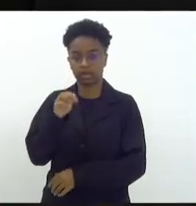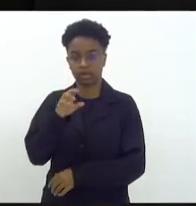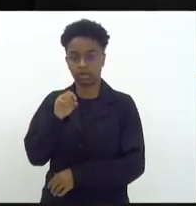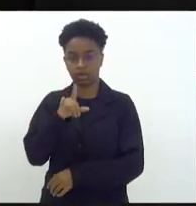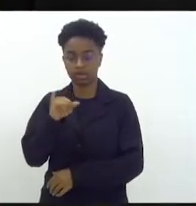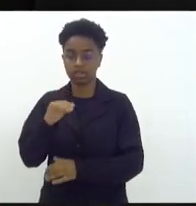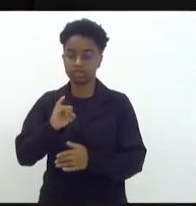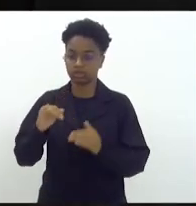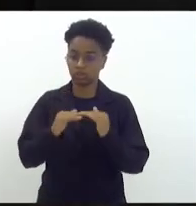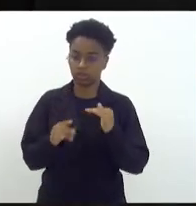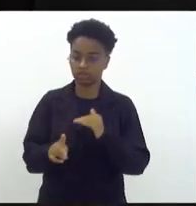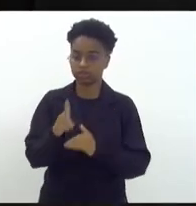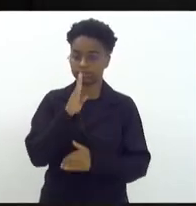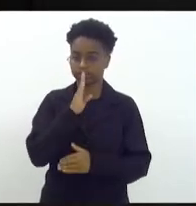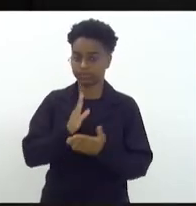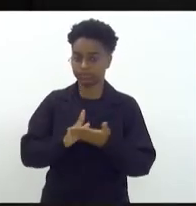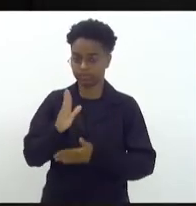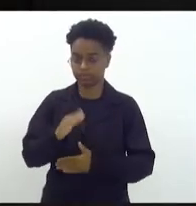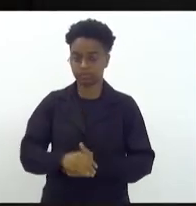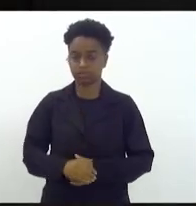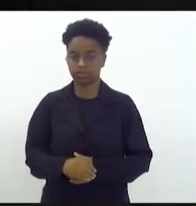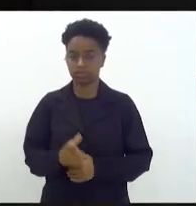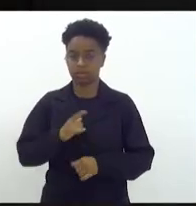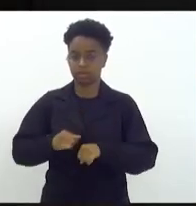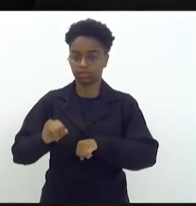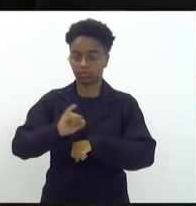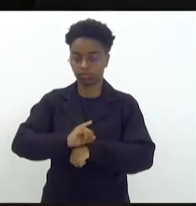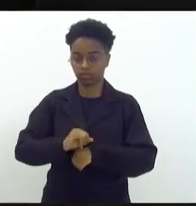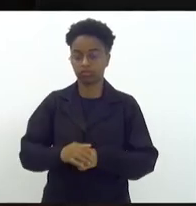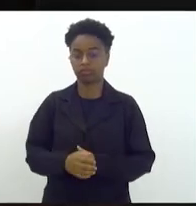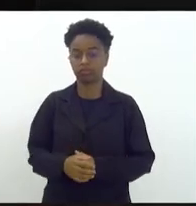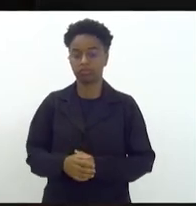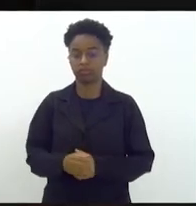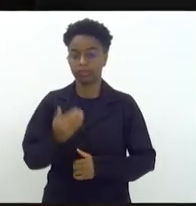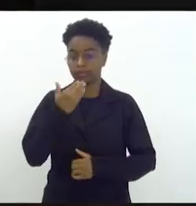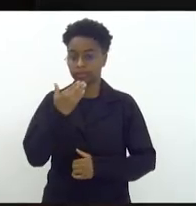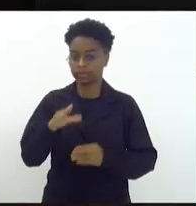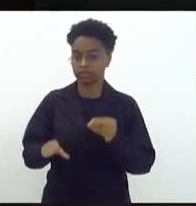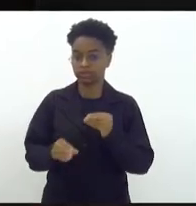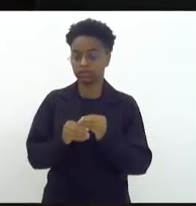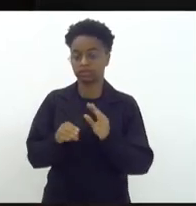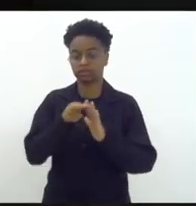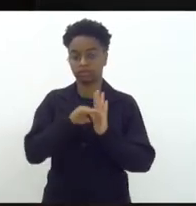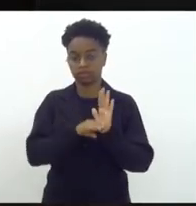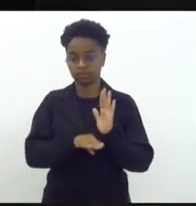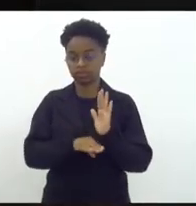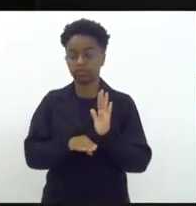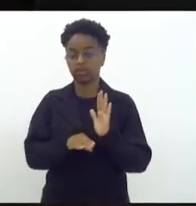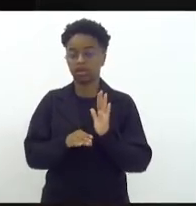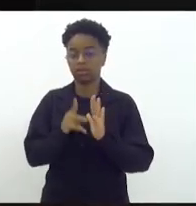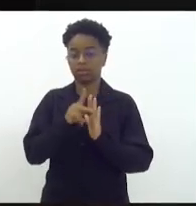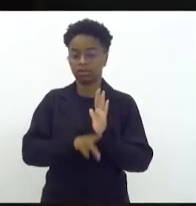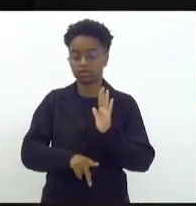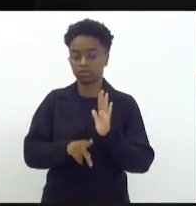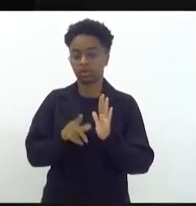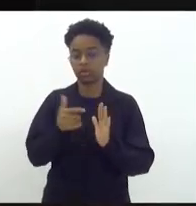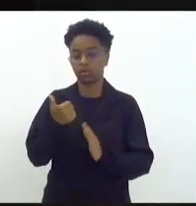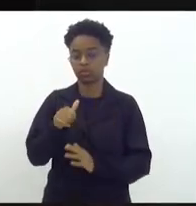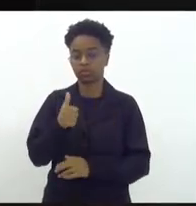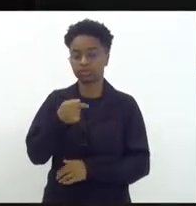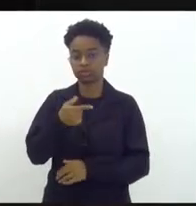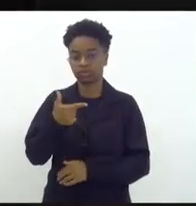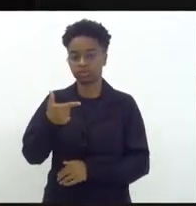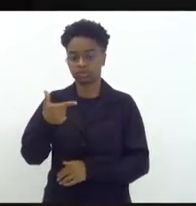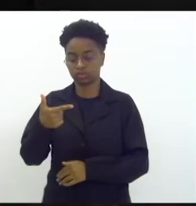Senhores que aprovam, permaneçam como estão. Aprovado. Há sobre a mesa pedido de inclusão na ordem do dia do projeto 1172-23,